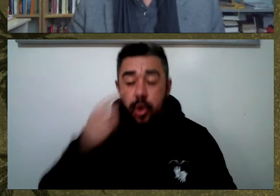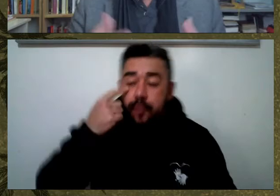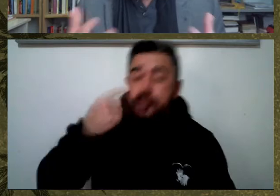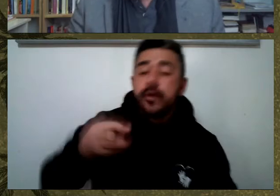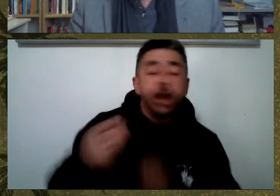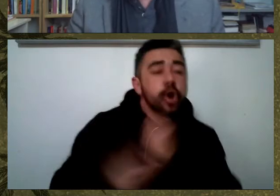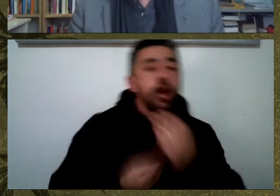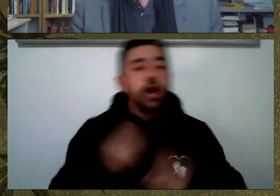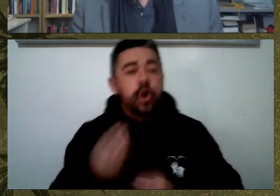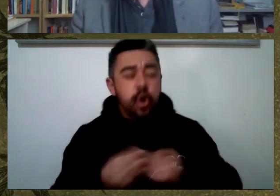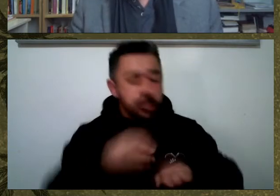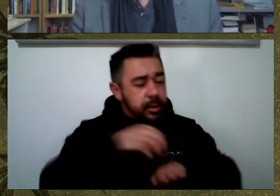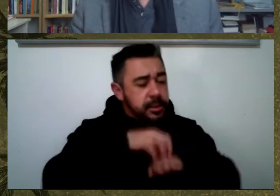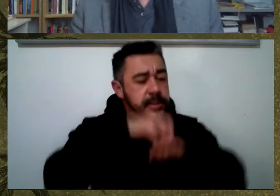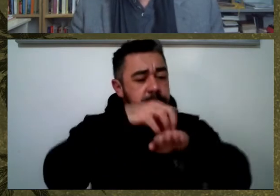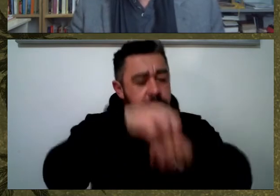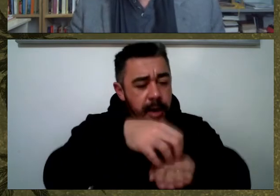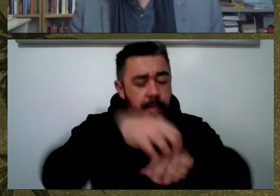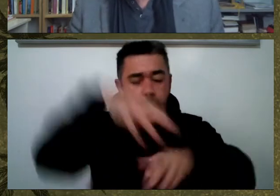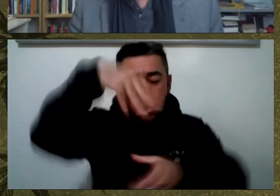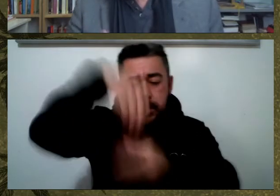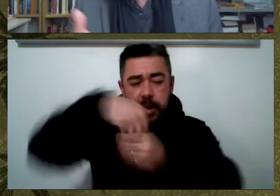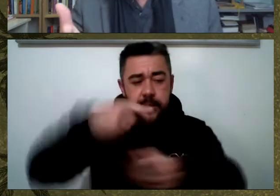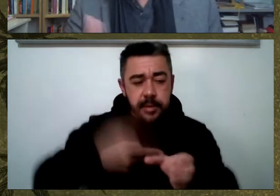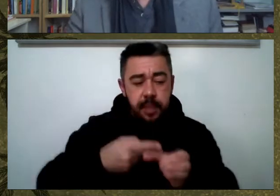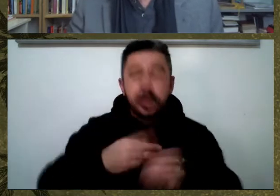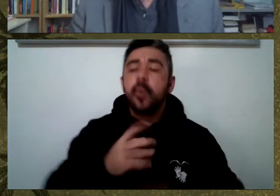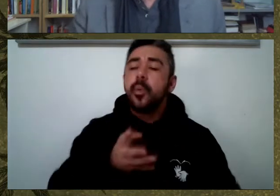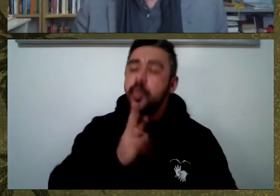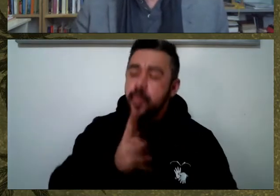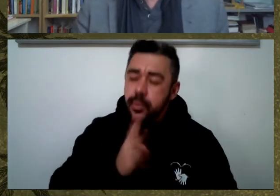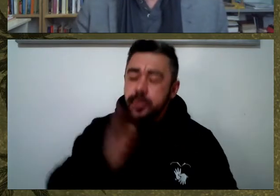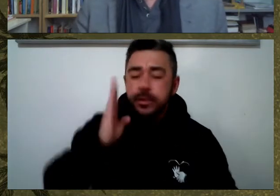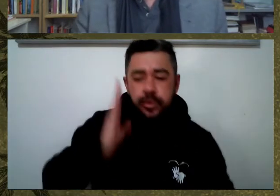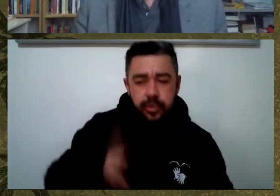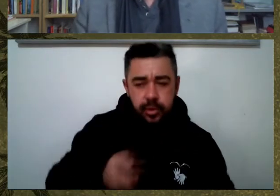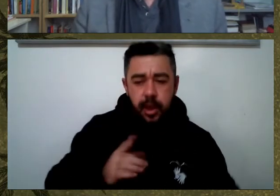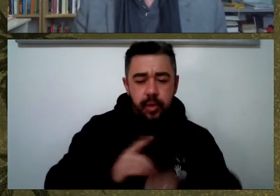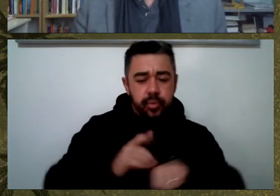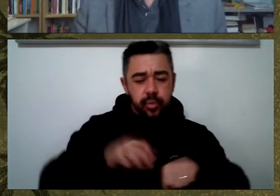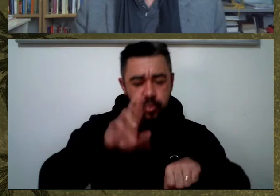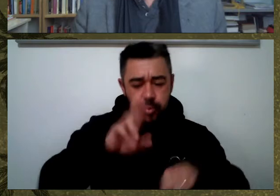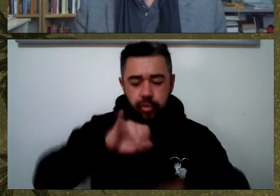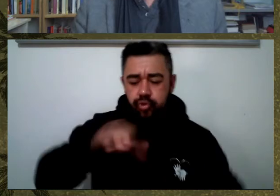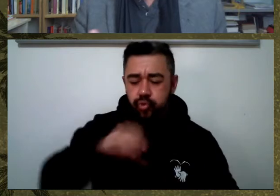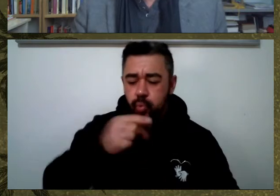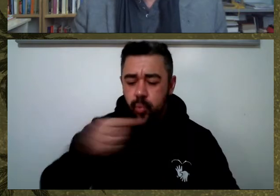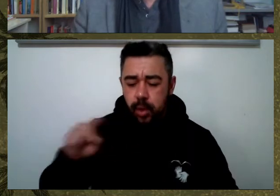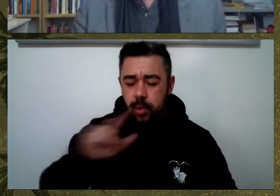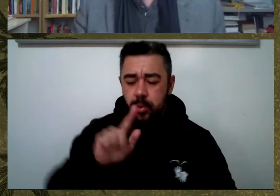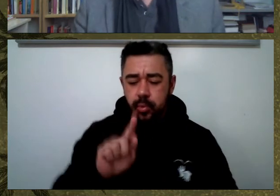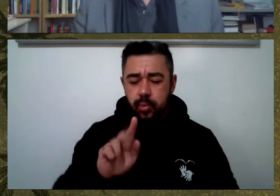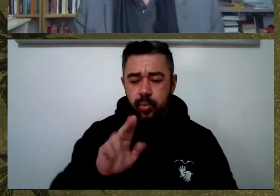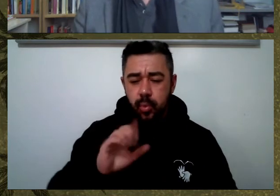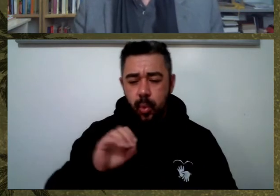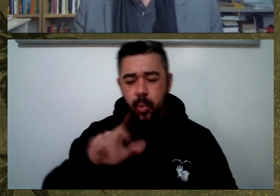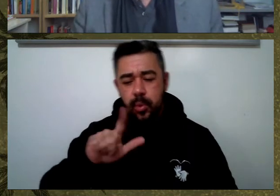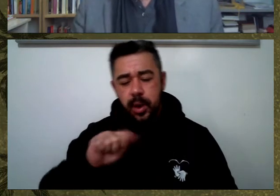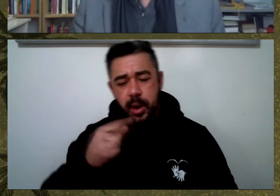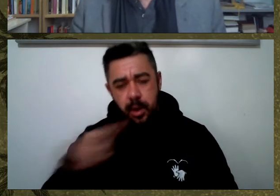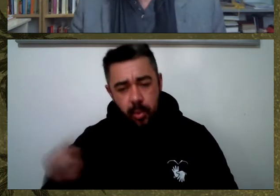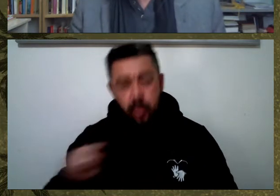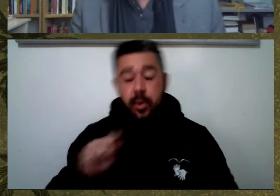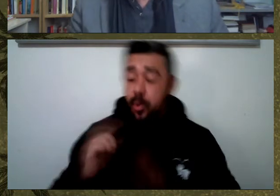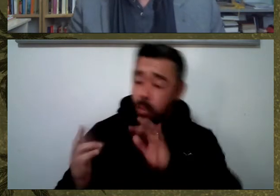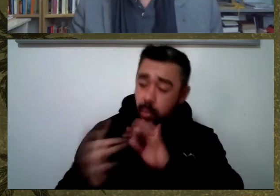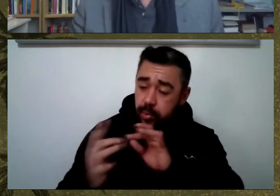eu sabia, né, do Dr. João Gulão, que já está aqui conosco na sala, e entrei em contato, e ele